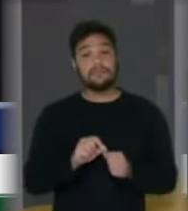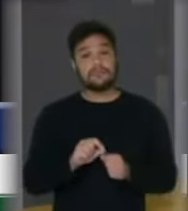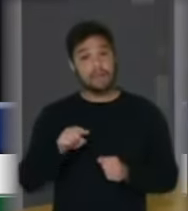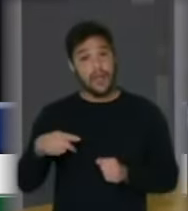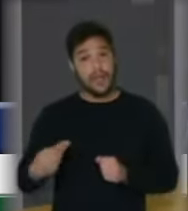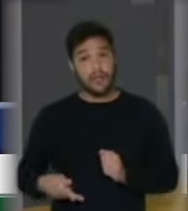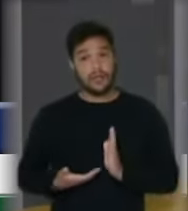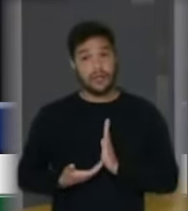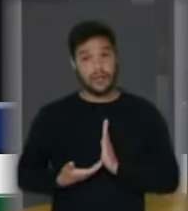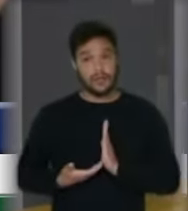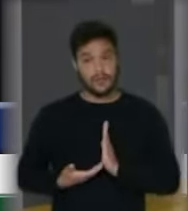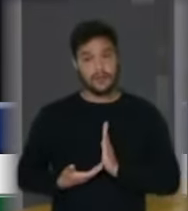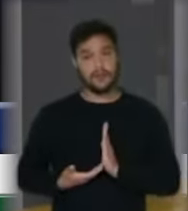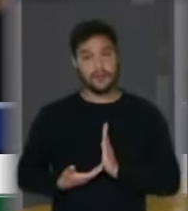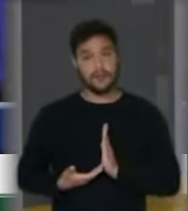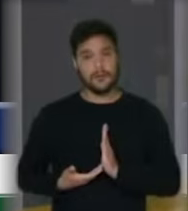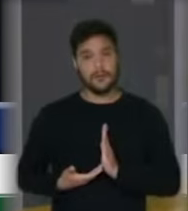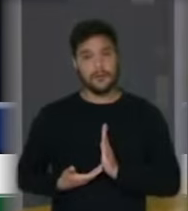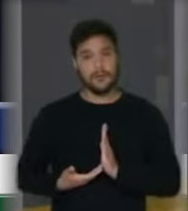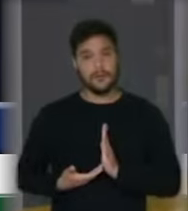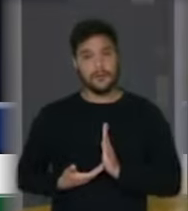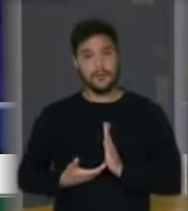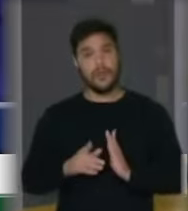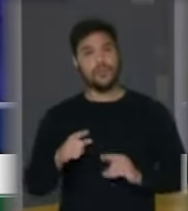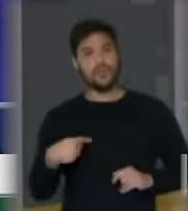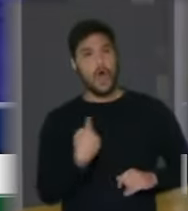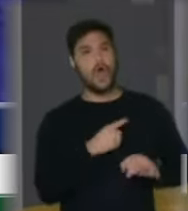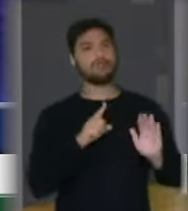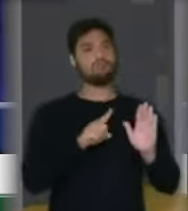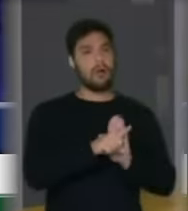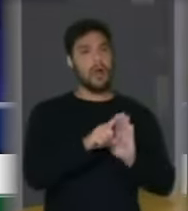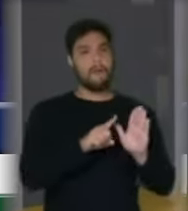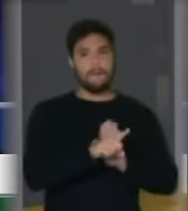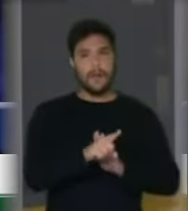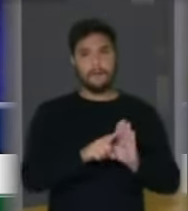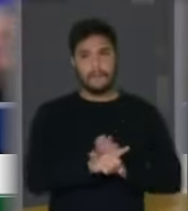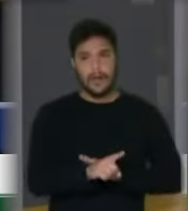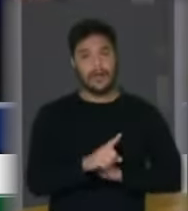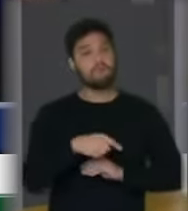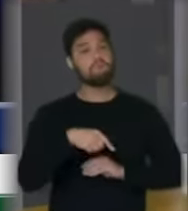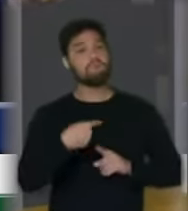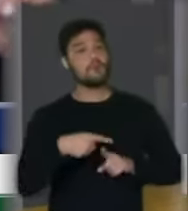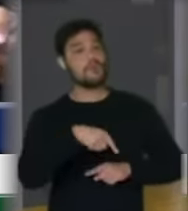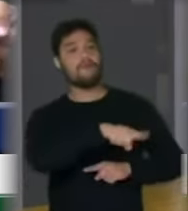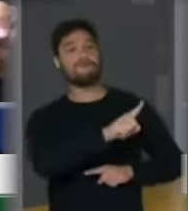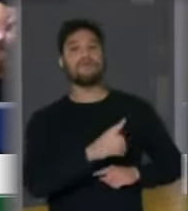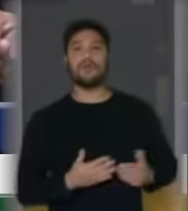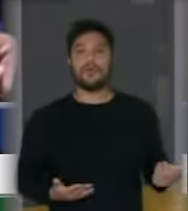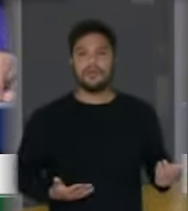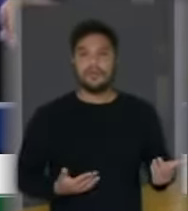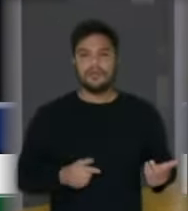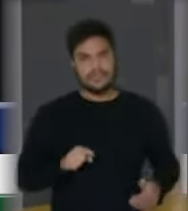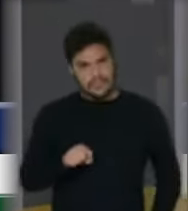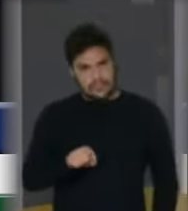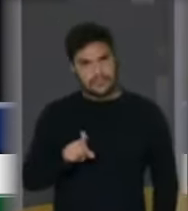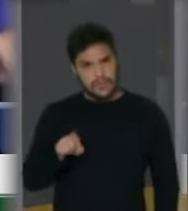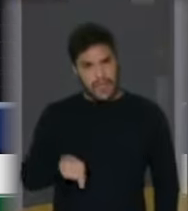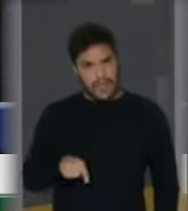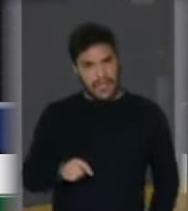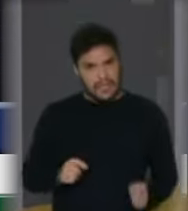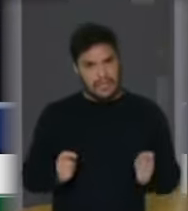na tribuna, os nossos questionamentos sobre a sua ida, se isso seria motivo de